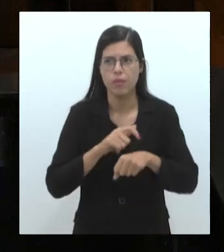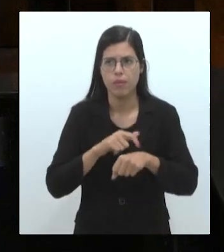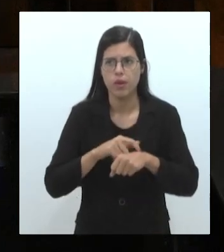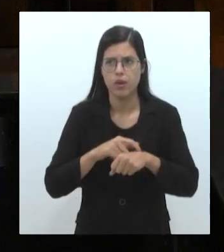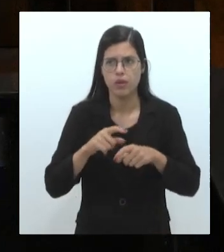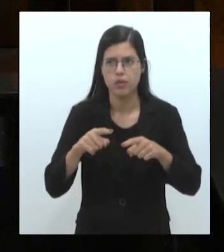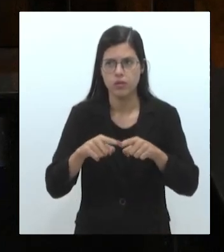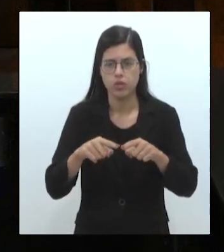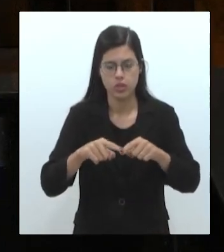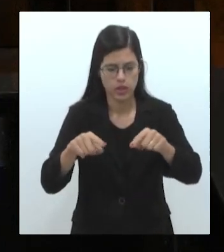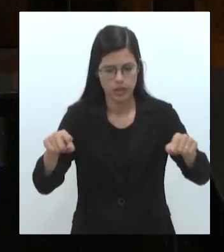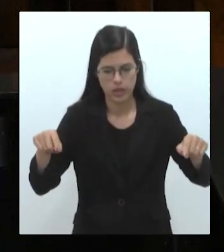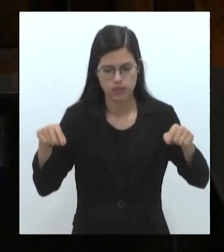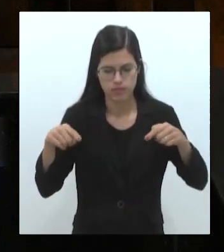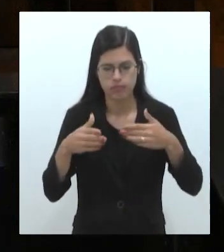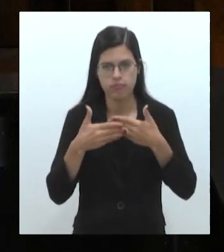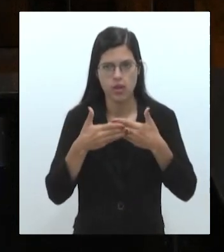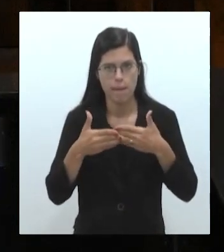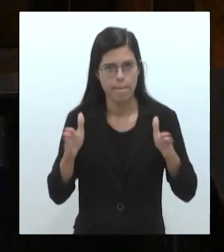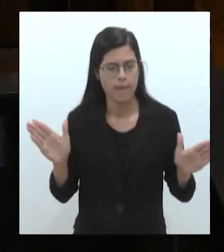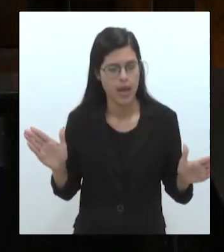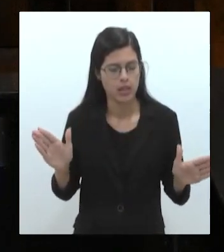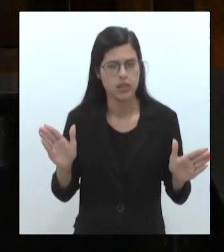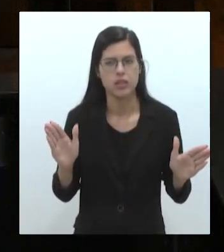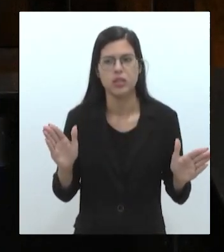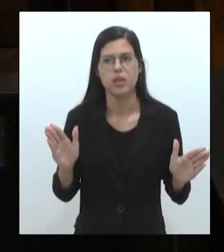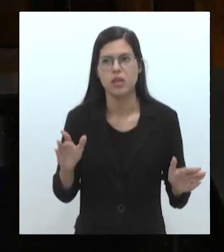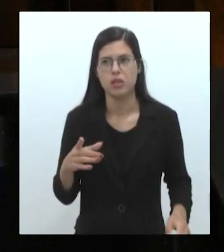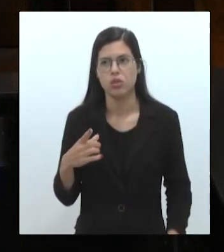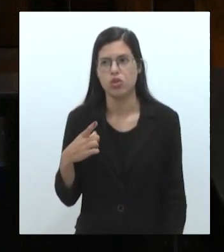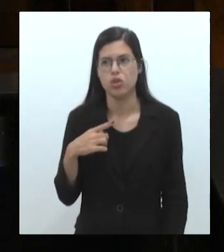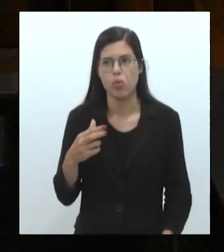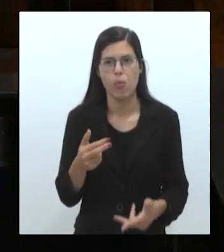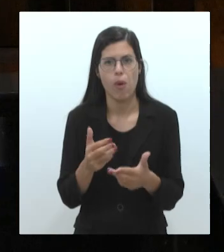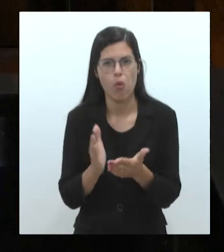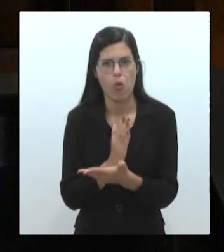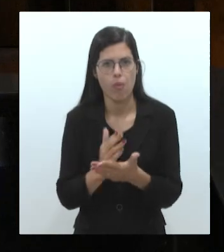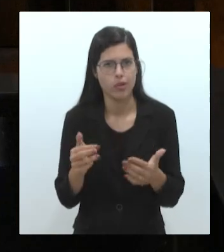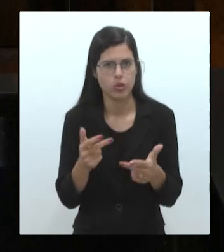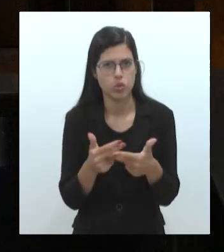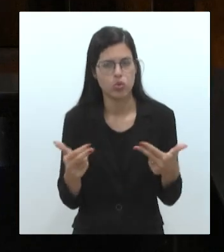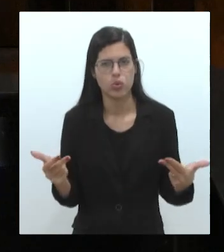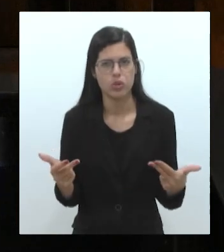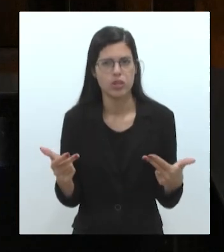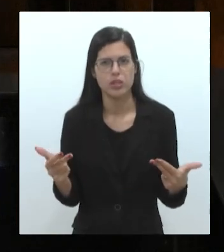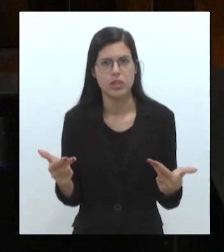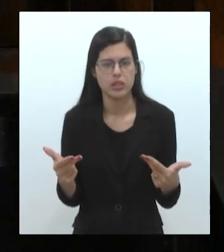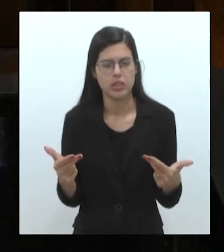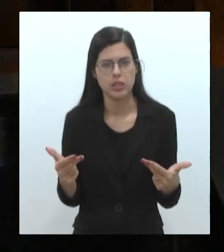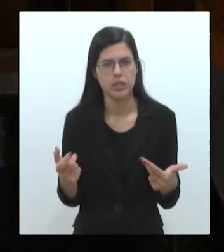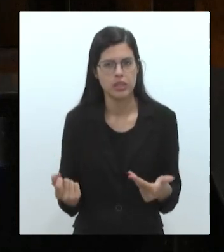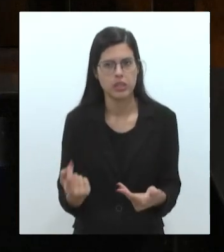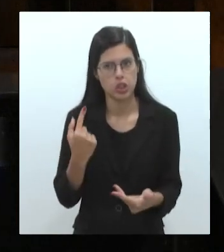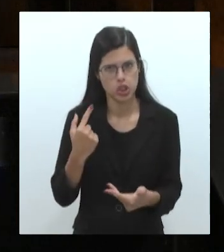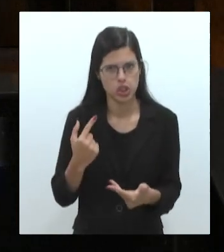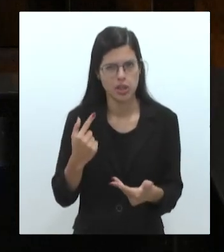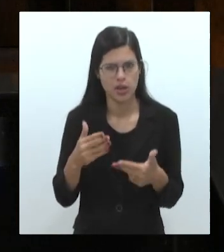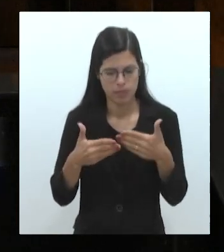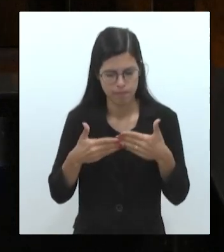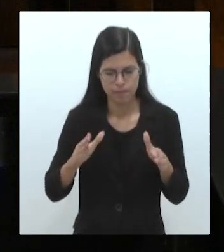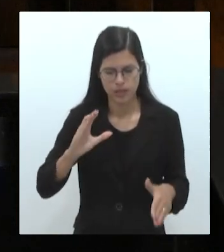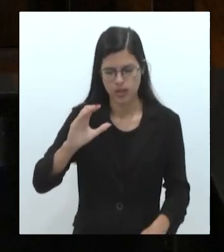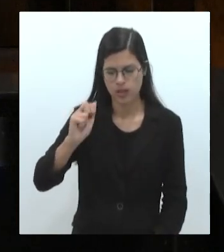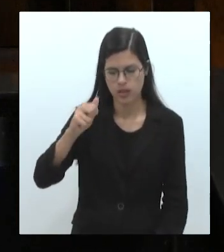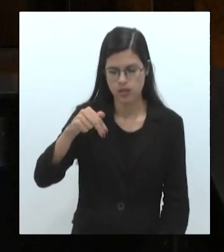estavam abertas, a gente tinha algumas situações estranhas que não se